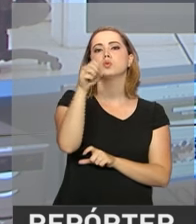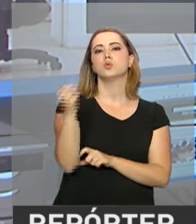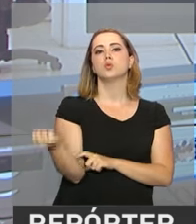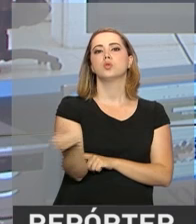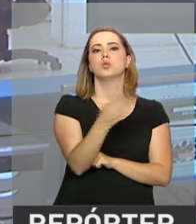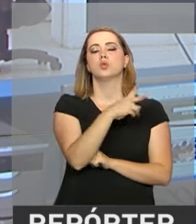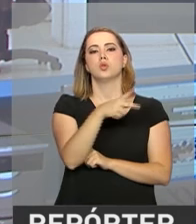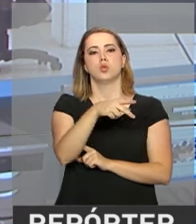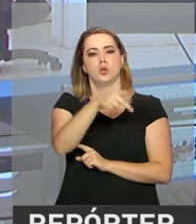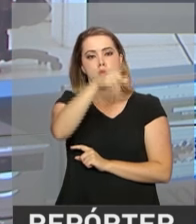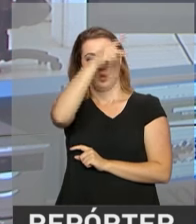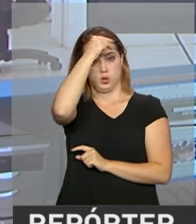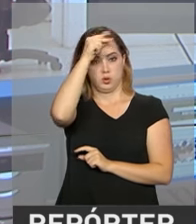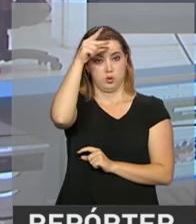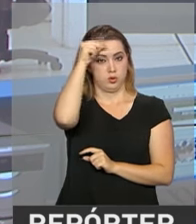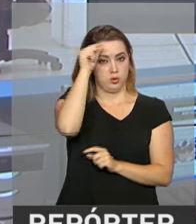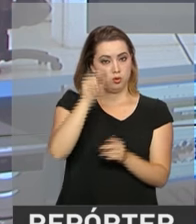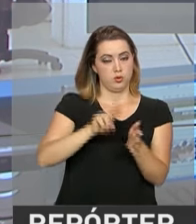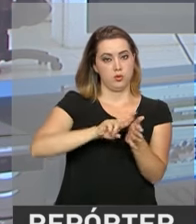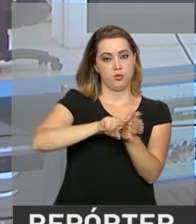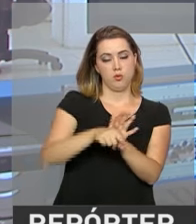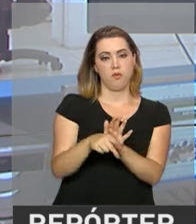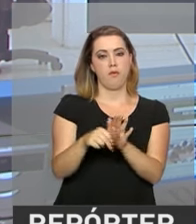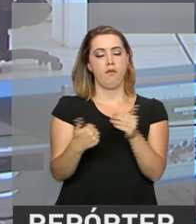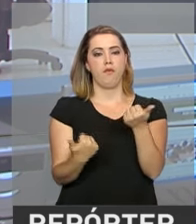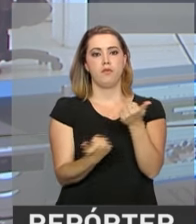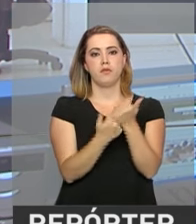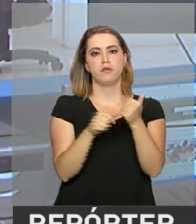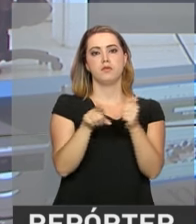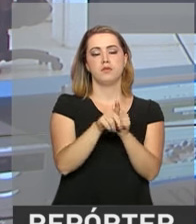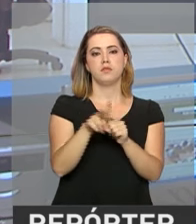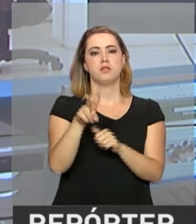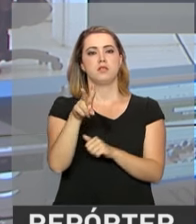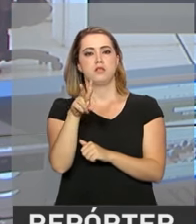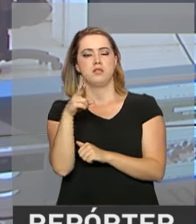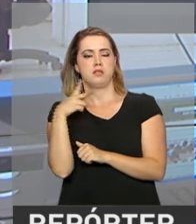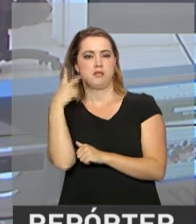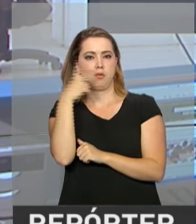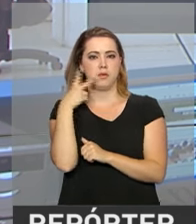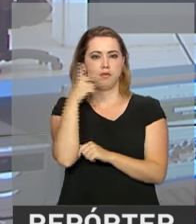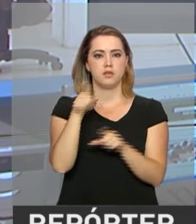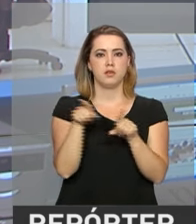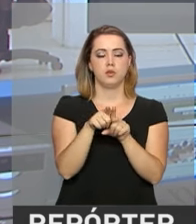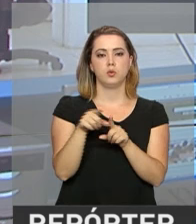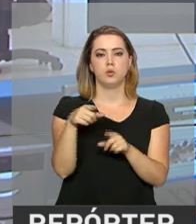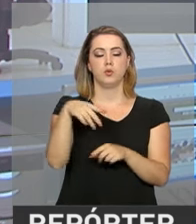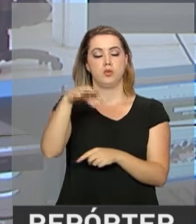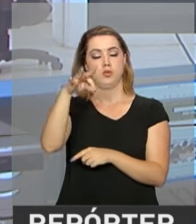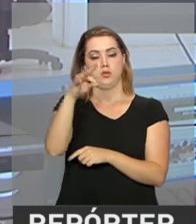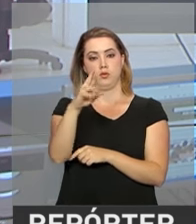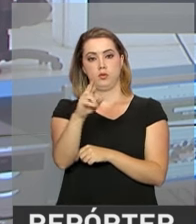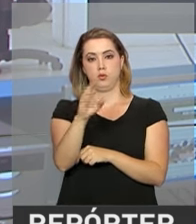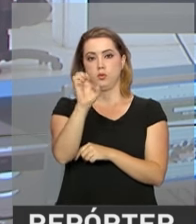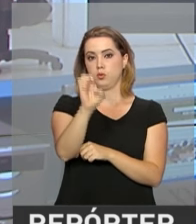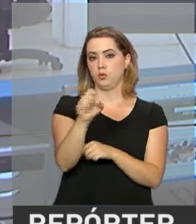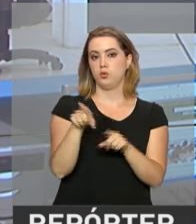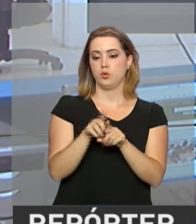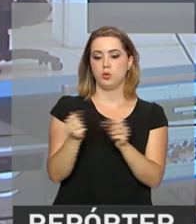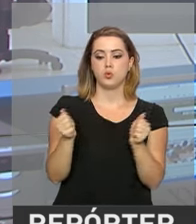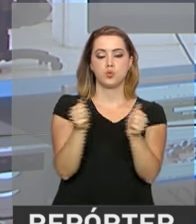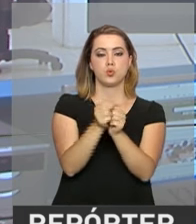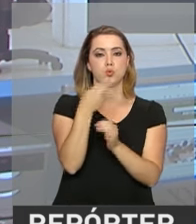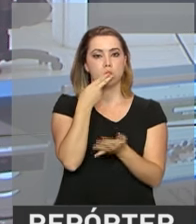prefeitos vice-prefeitos e vereadores os tribunais regionais eleitorais de nove estados vão contar com a logística integrada dos